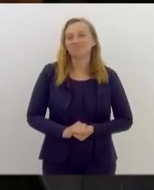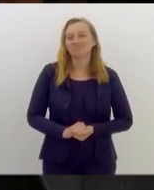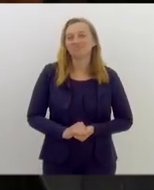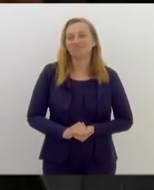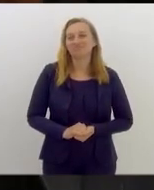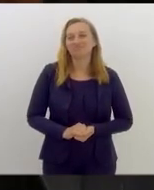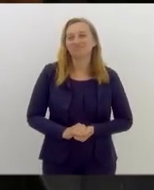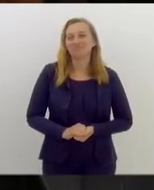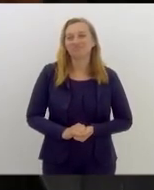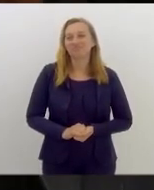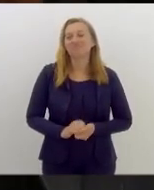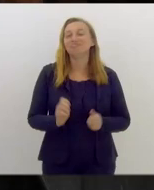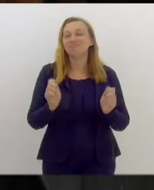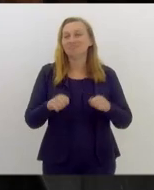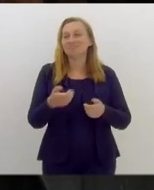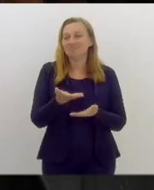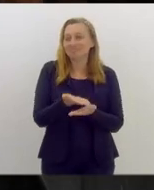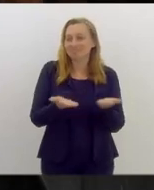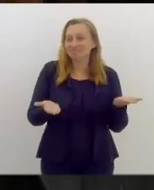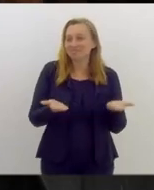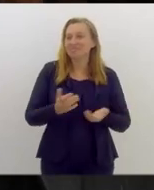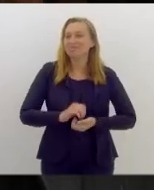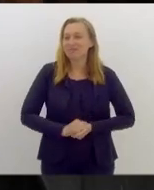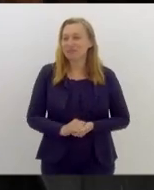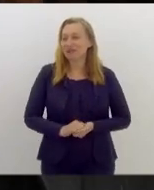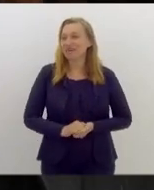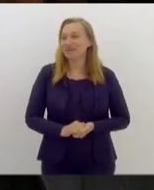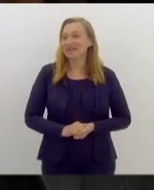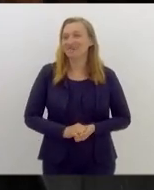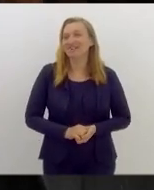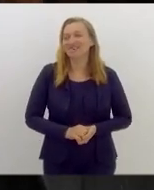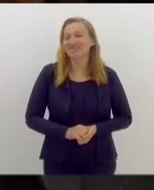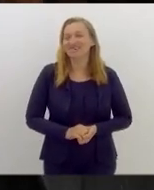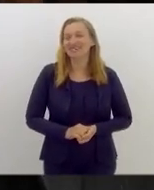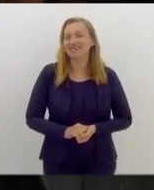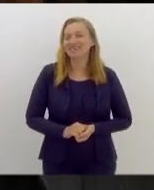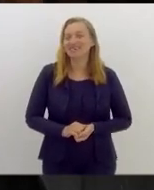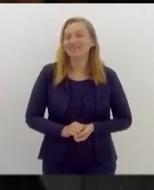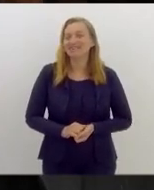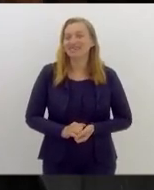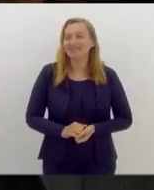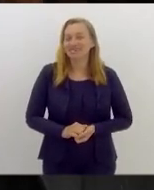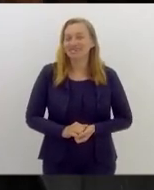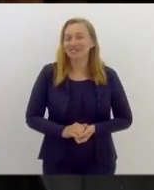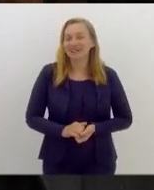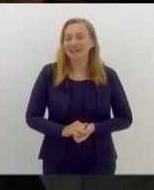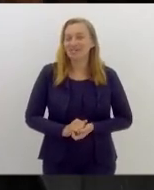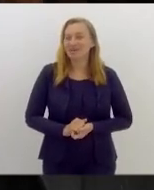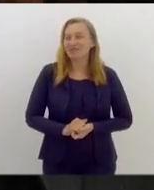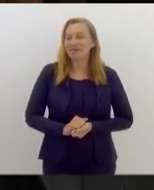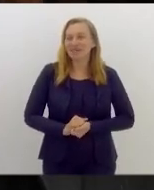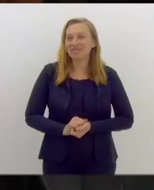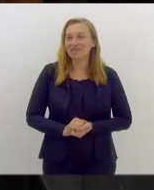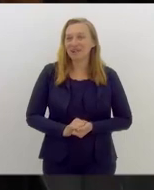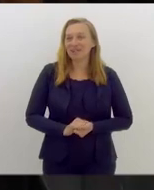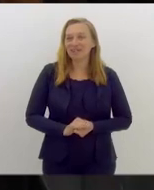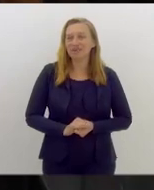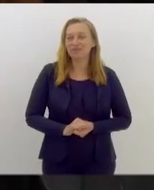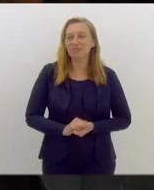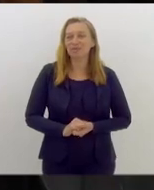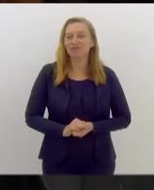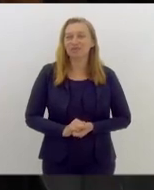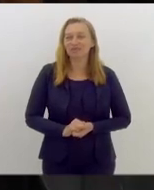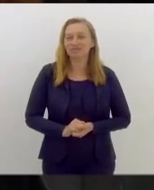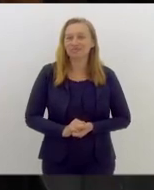as possíveis perdas que iriam ocorrer em 2023 com